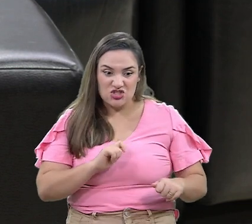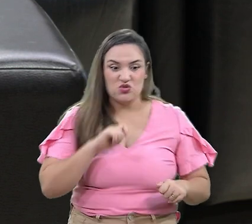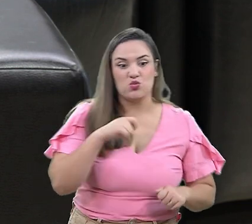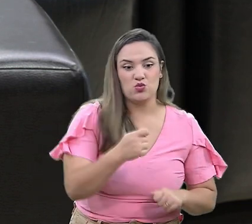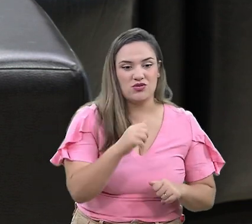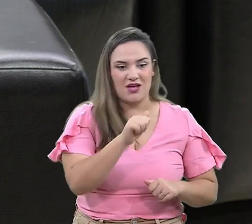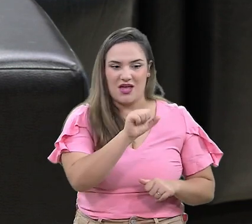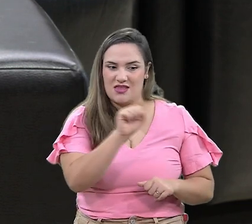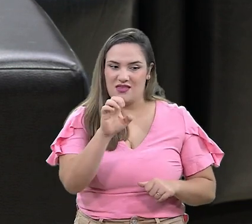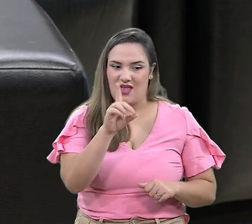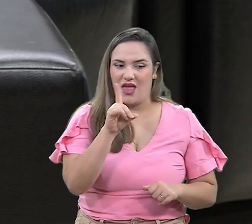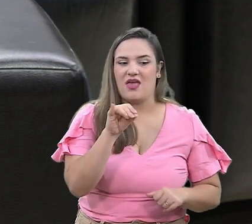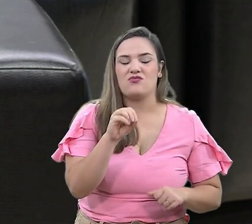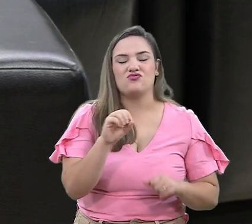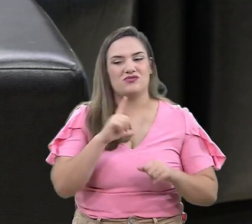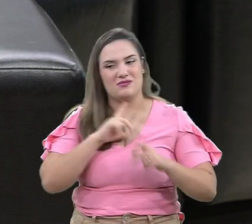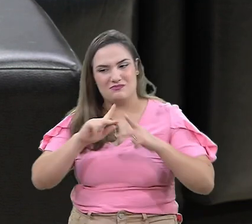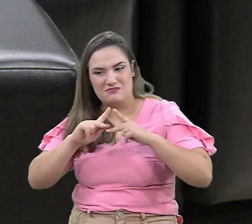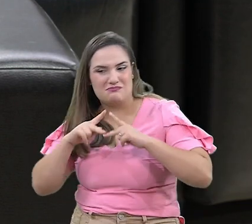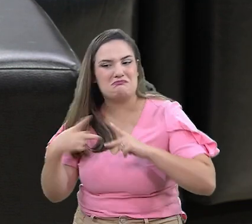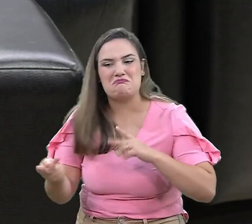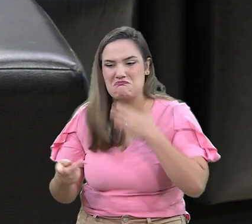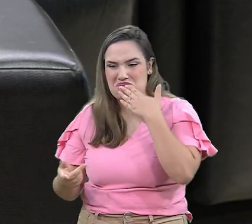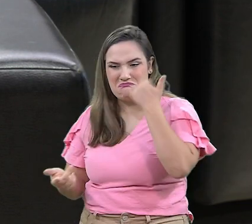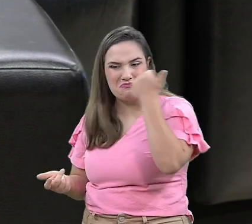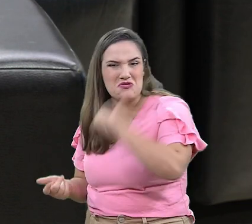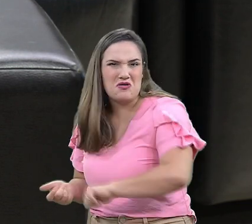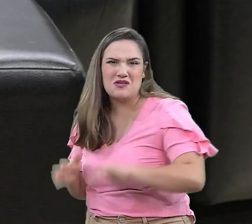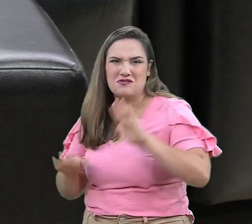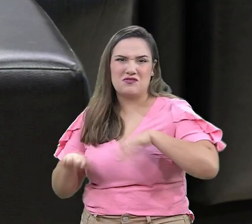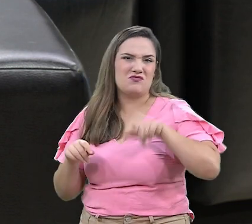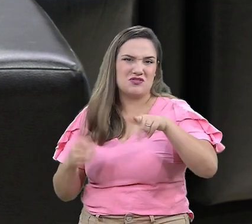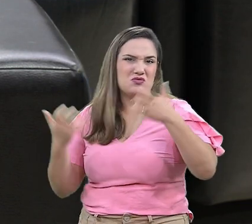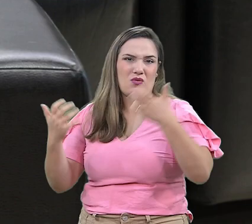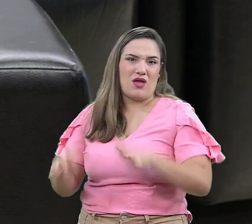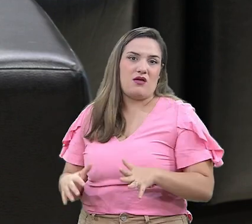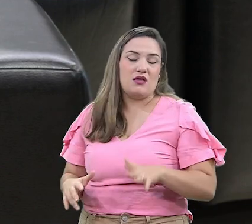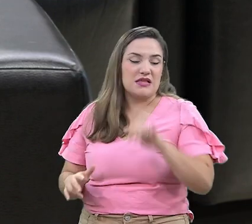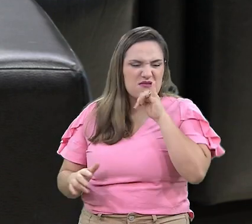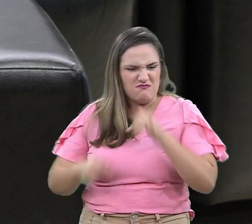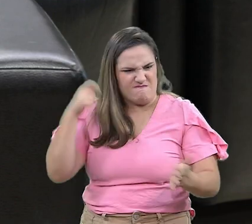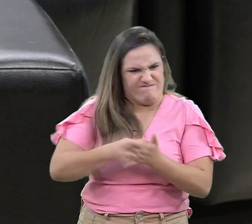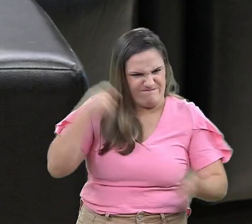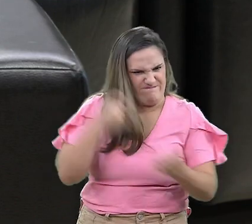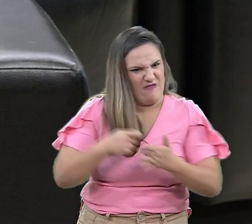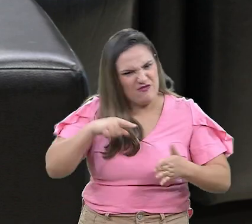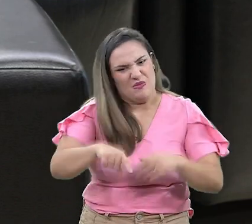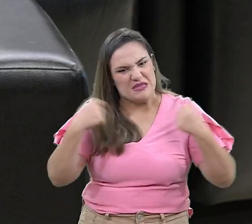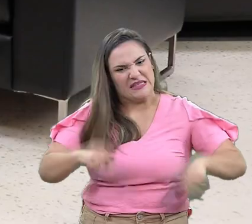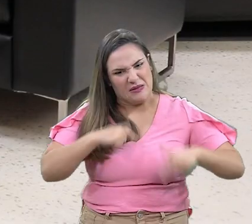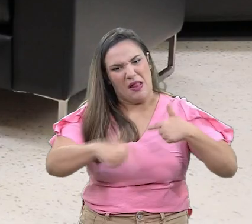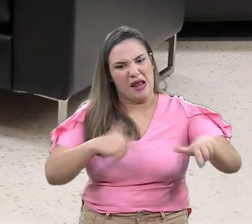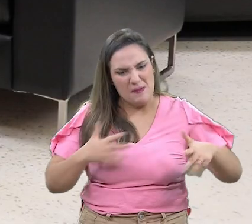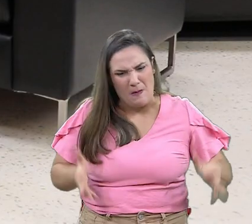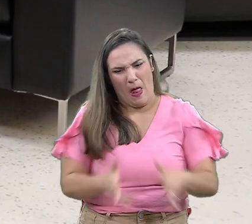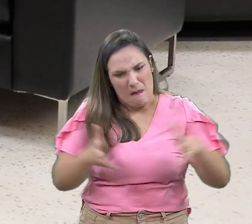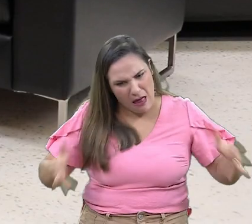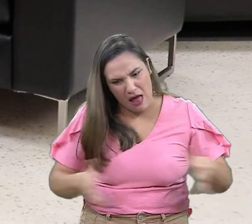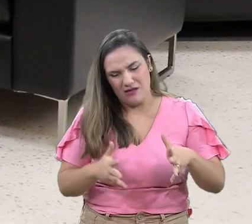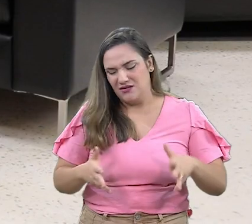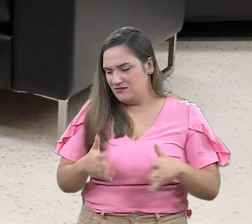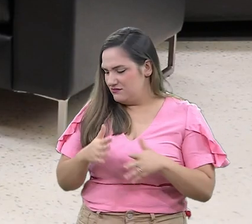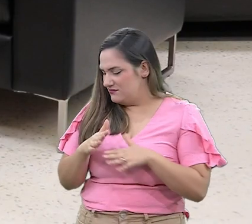que vai ter uma consequência diversa daquilo que você quer, que é a produção, que é colocar o seu trabalho em